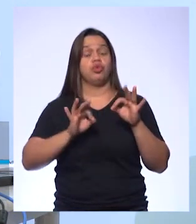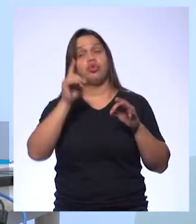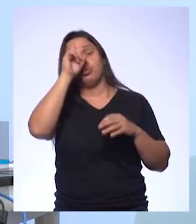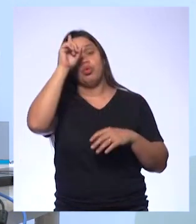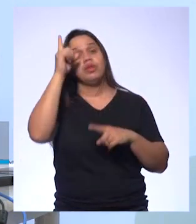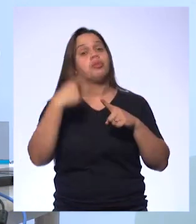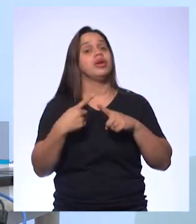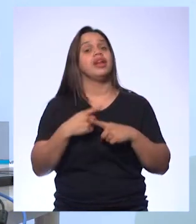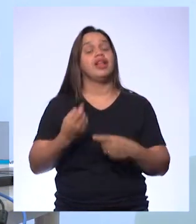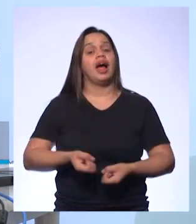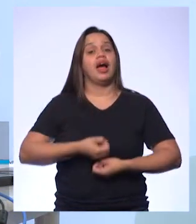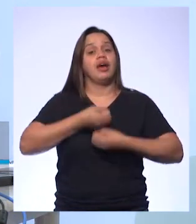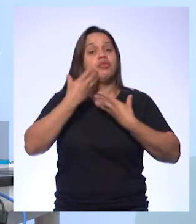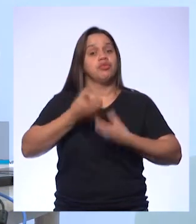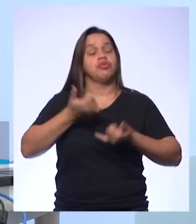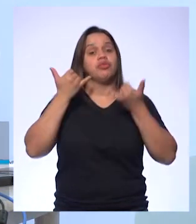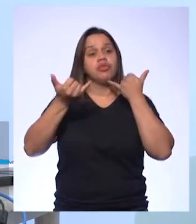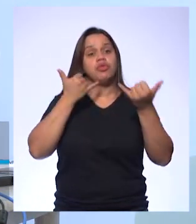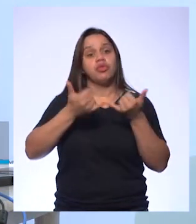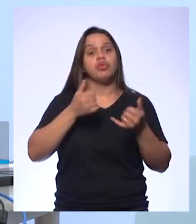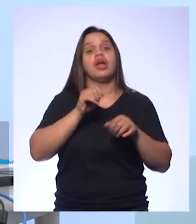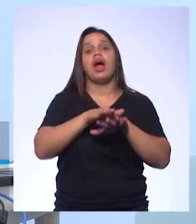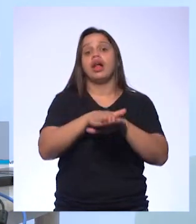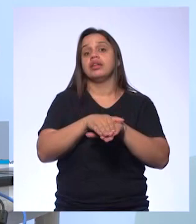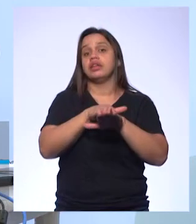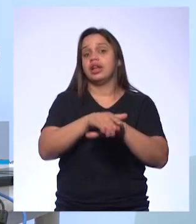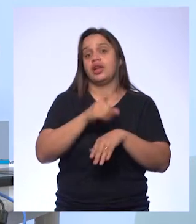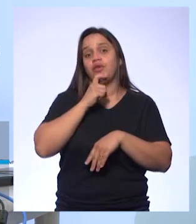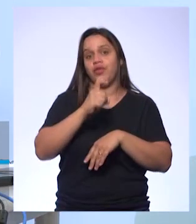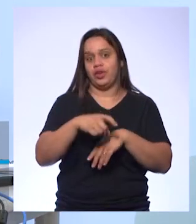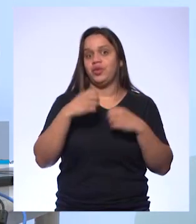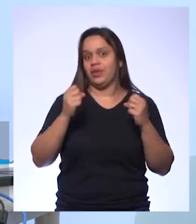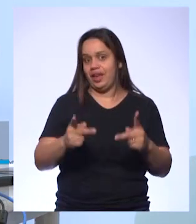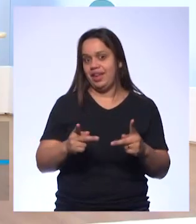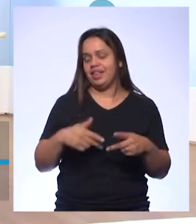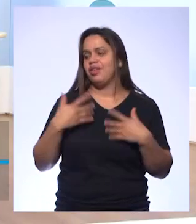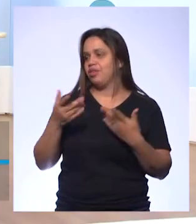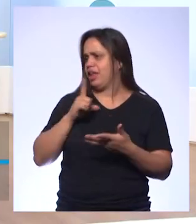expondo dados sobre a tartaruga verde, certo? Algum comentário?